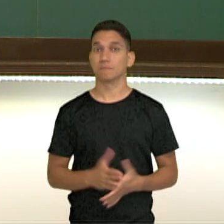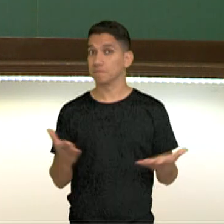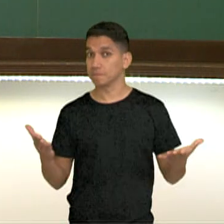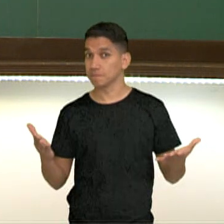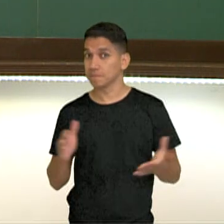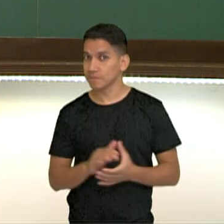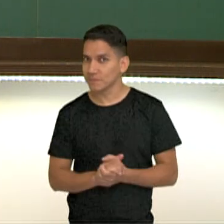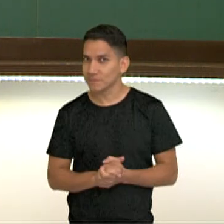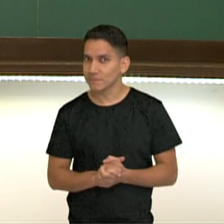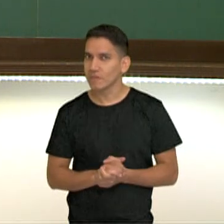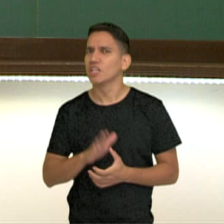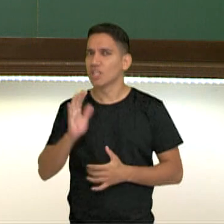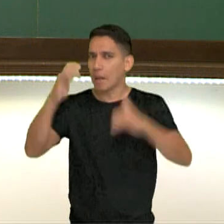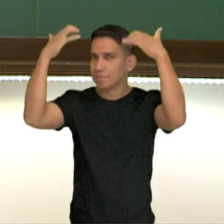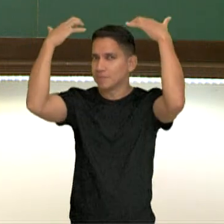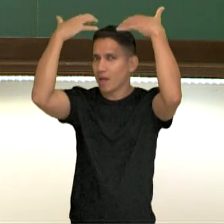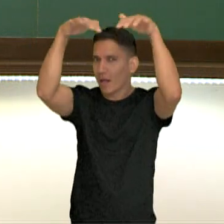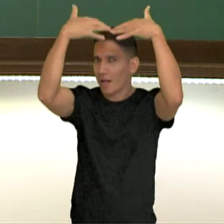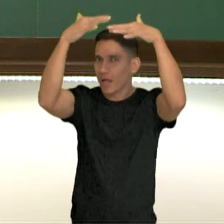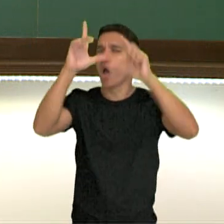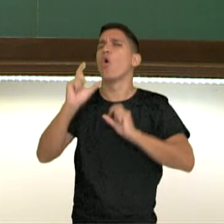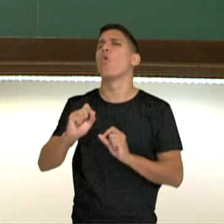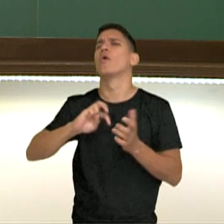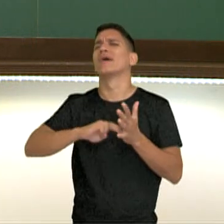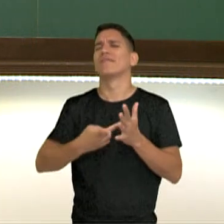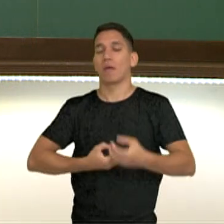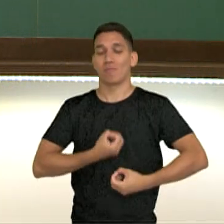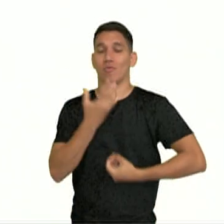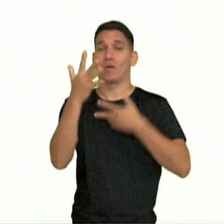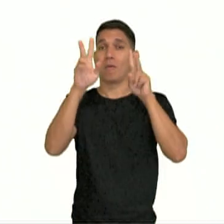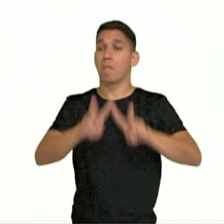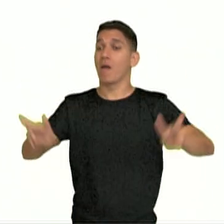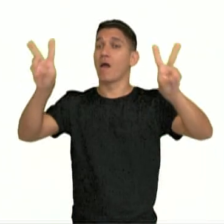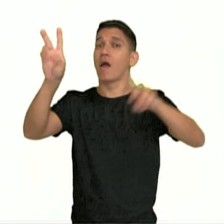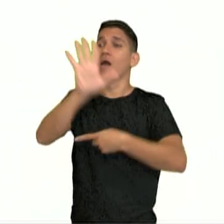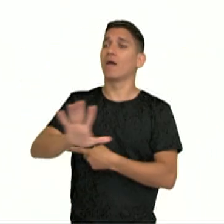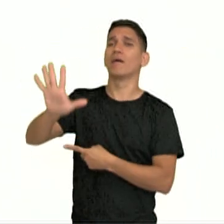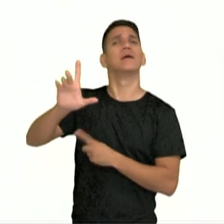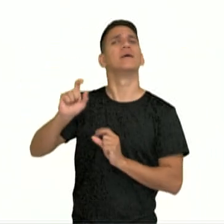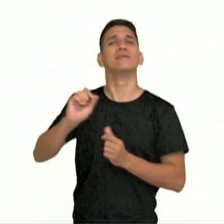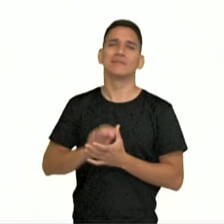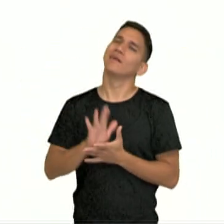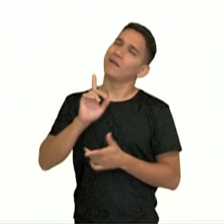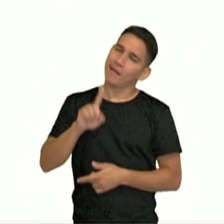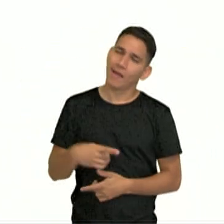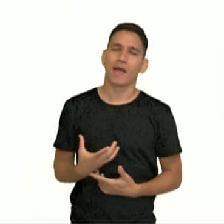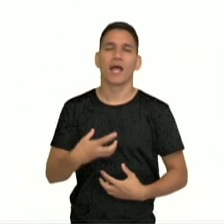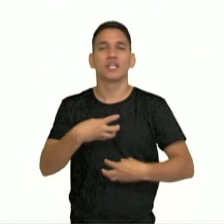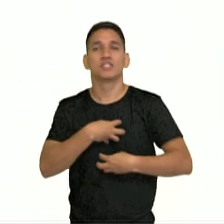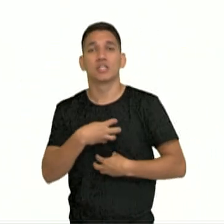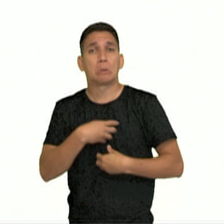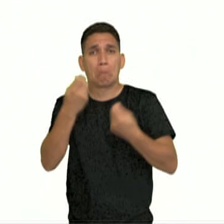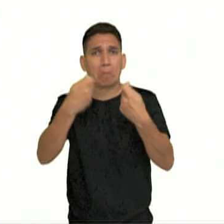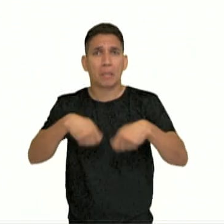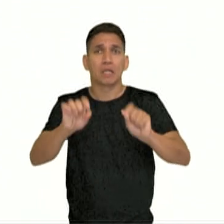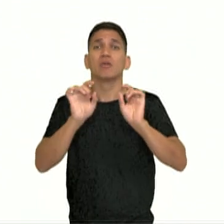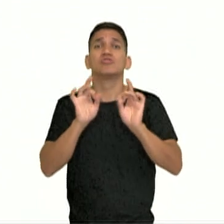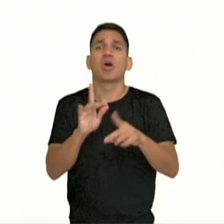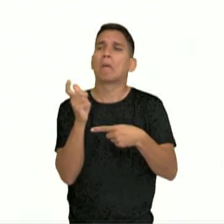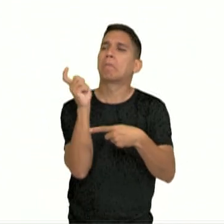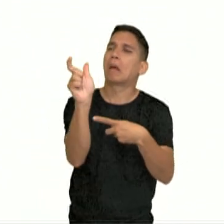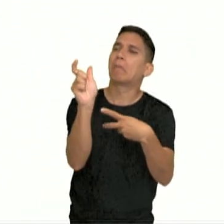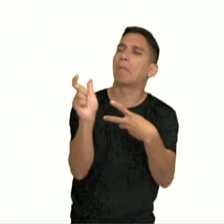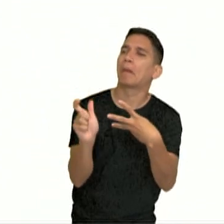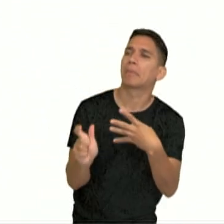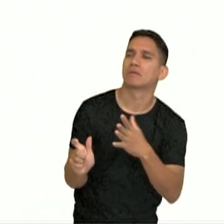E aí, galera, pensaram o que é um poema-imagem? Um poema-imagem é aquele que não fala com o leitor somente